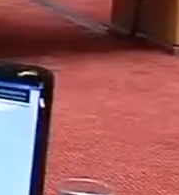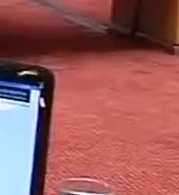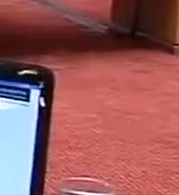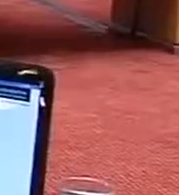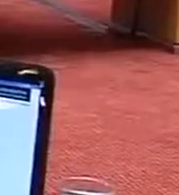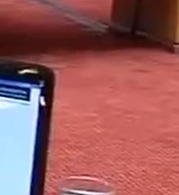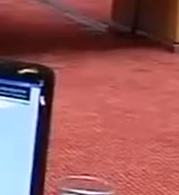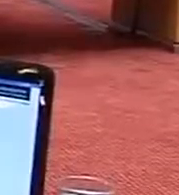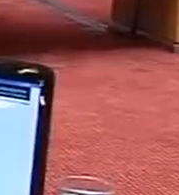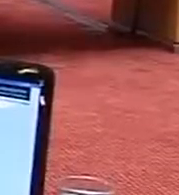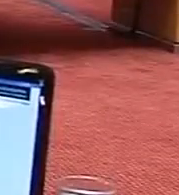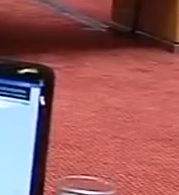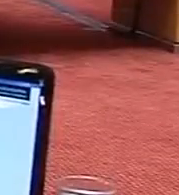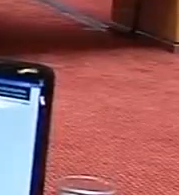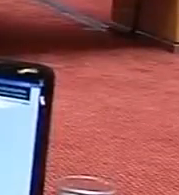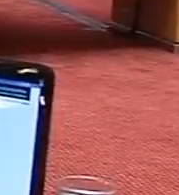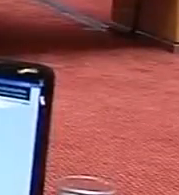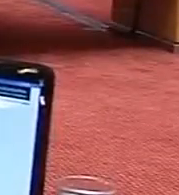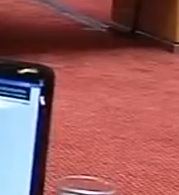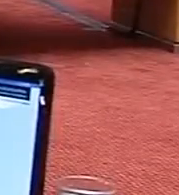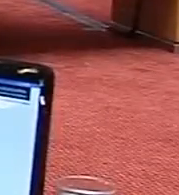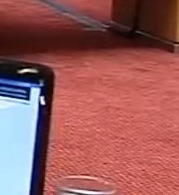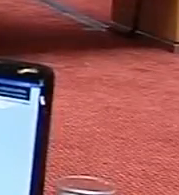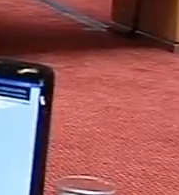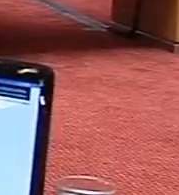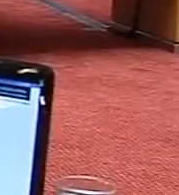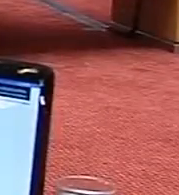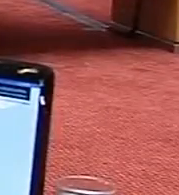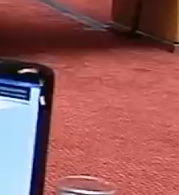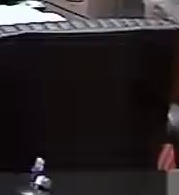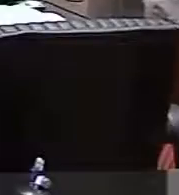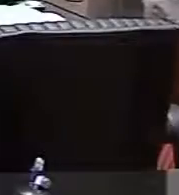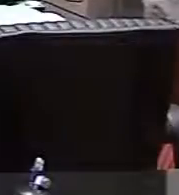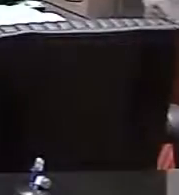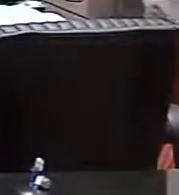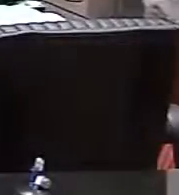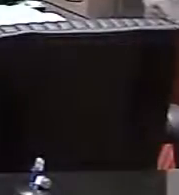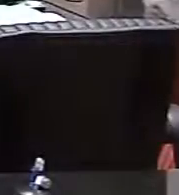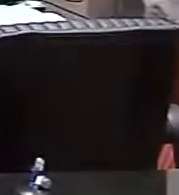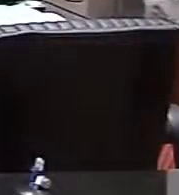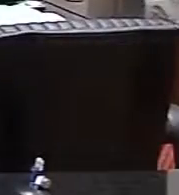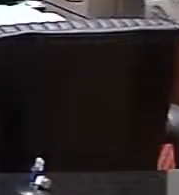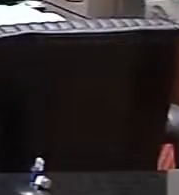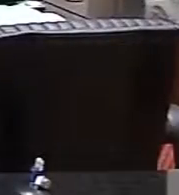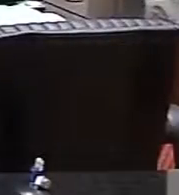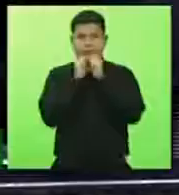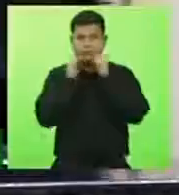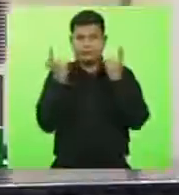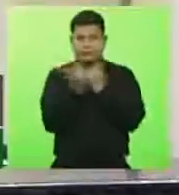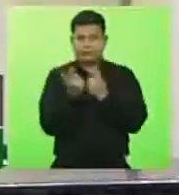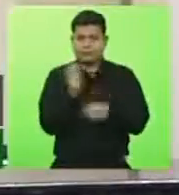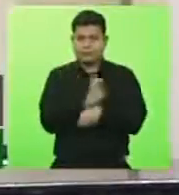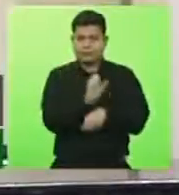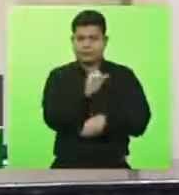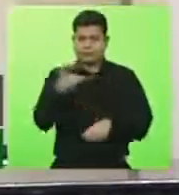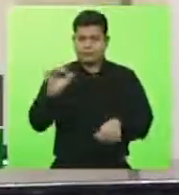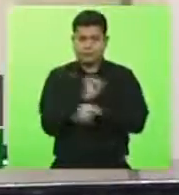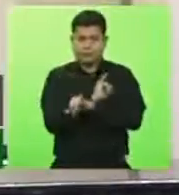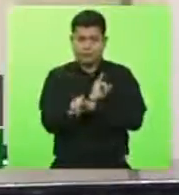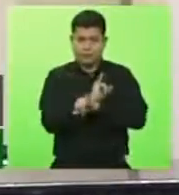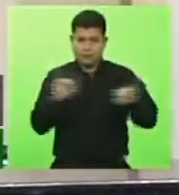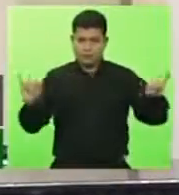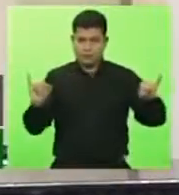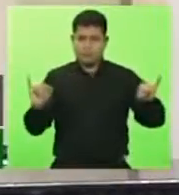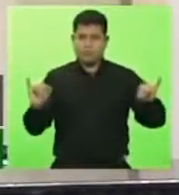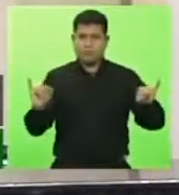bancada ou bloco parlamentar na nova comissão especial que será formada para analisar o pedido. Esta presidência